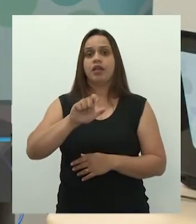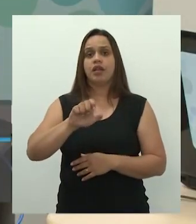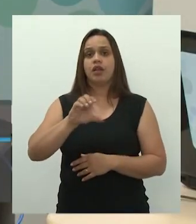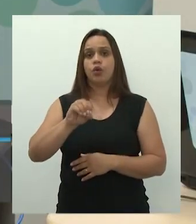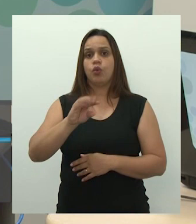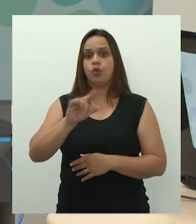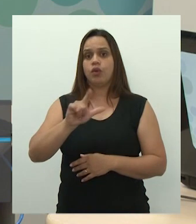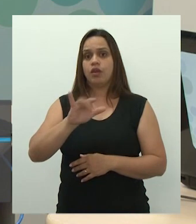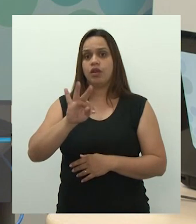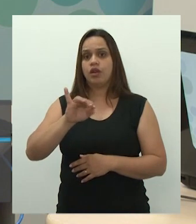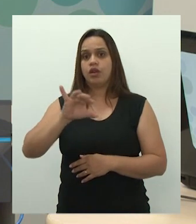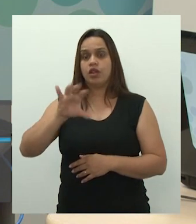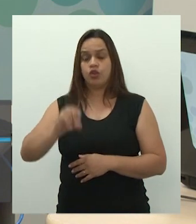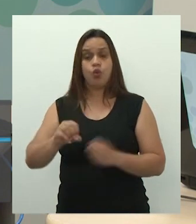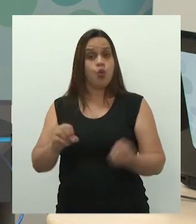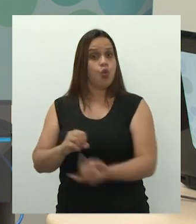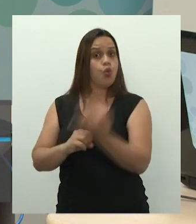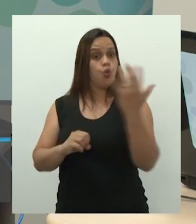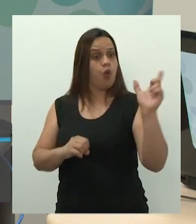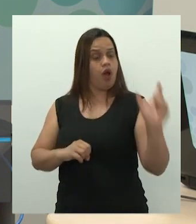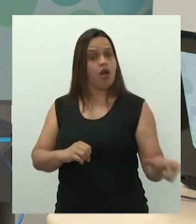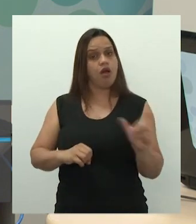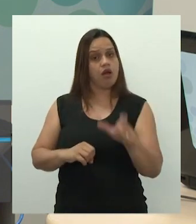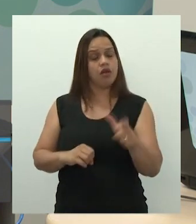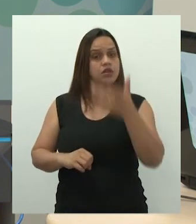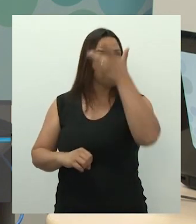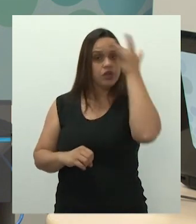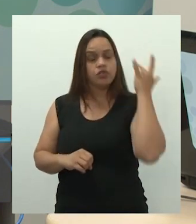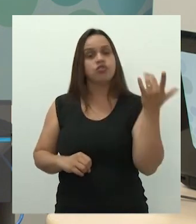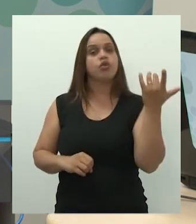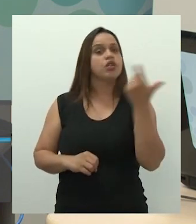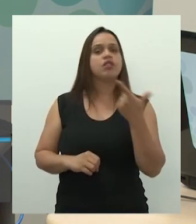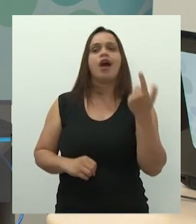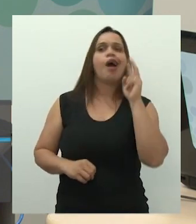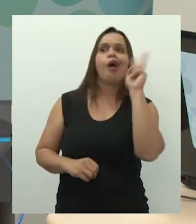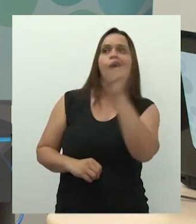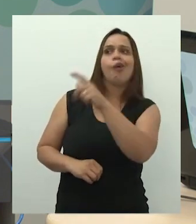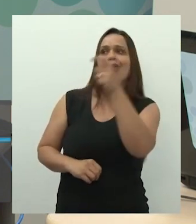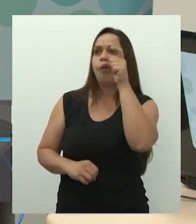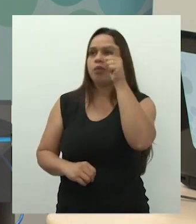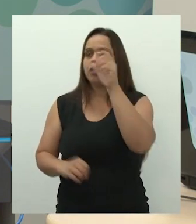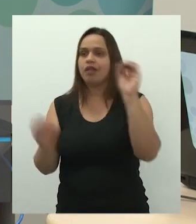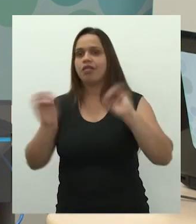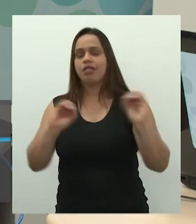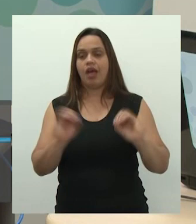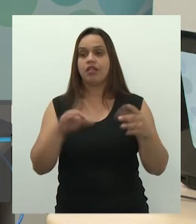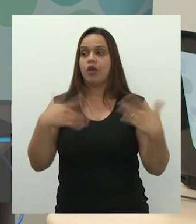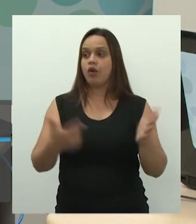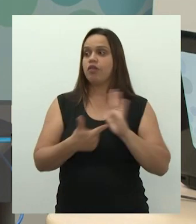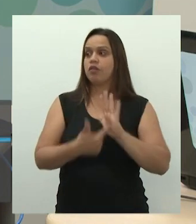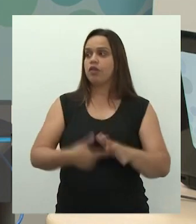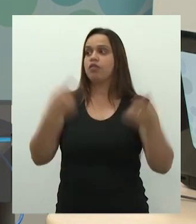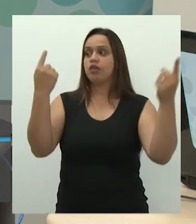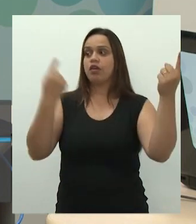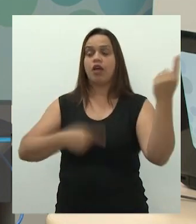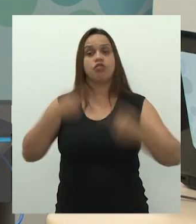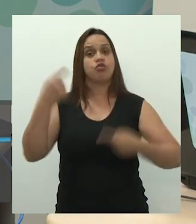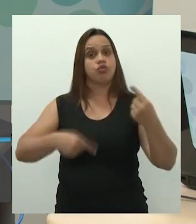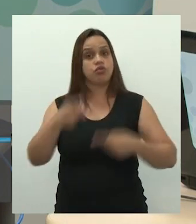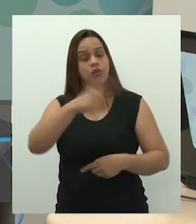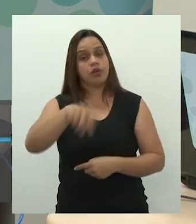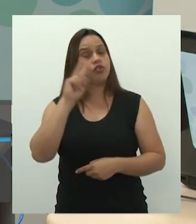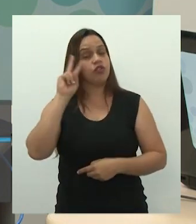não tiveram essa capacidade. E fica aí esse debate, né? Embora o Rio Nilo ele é